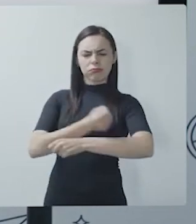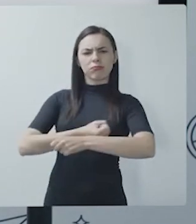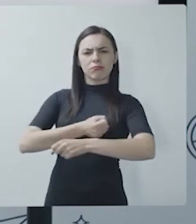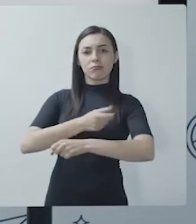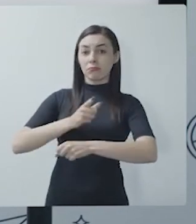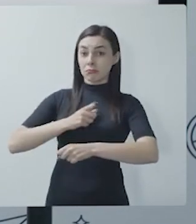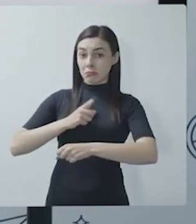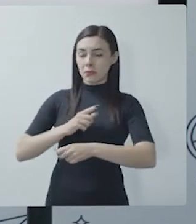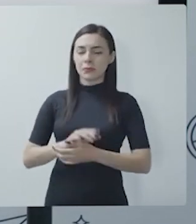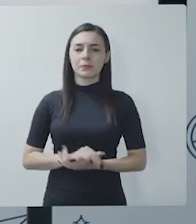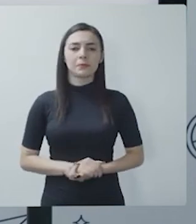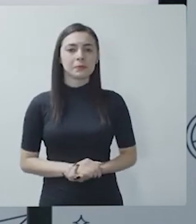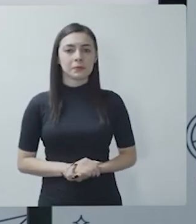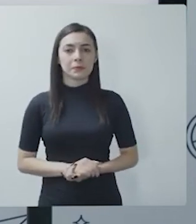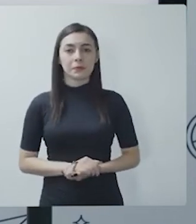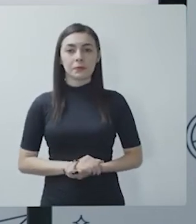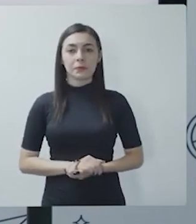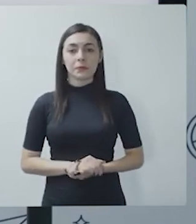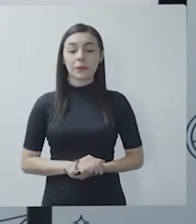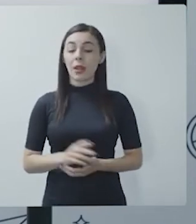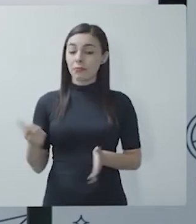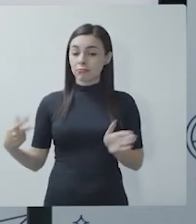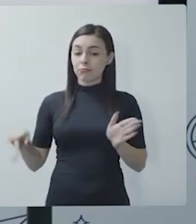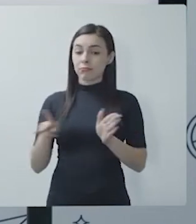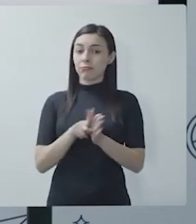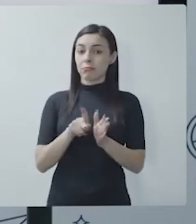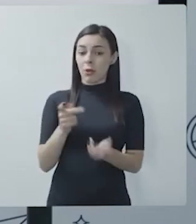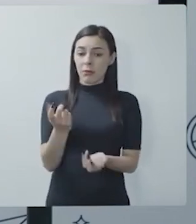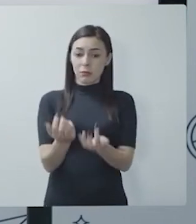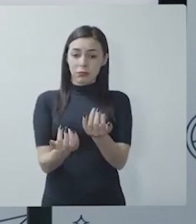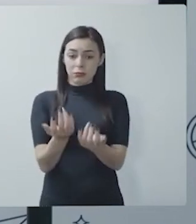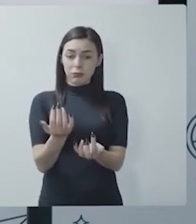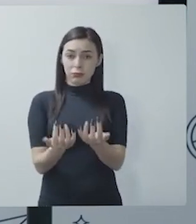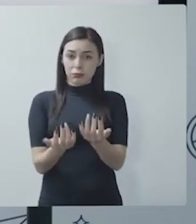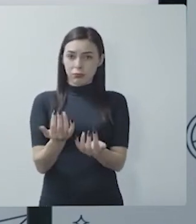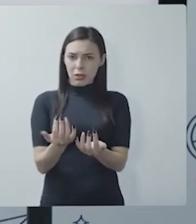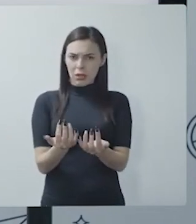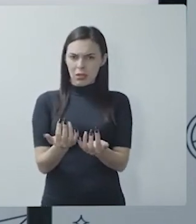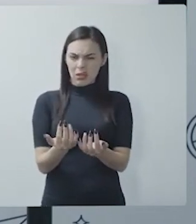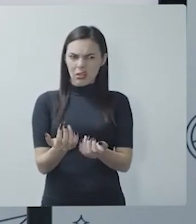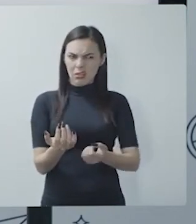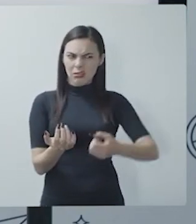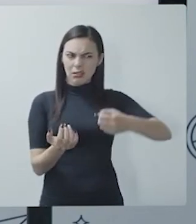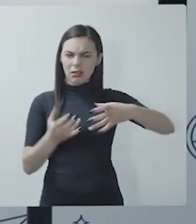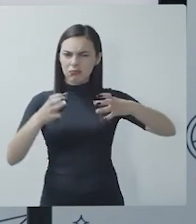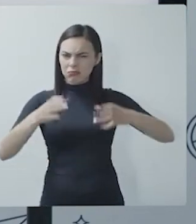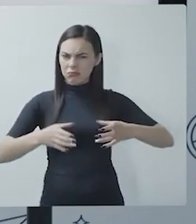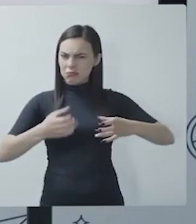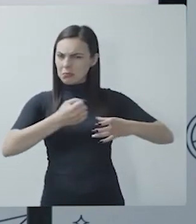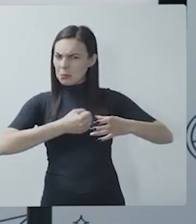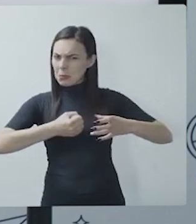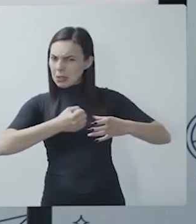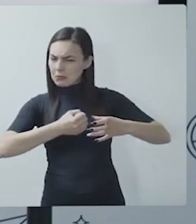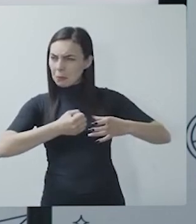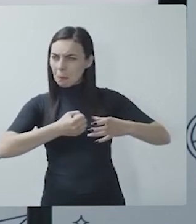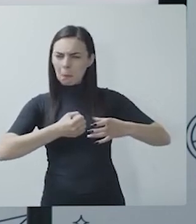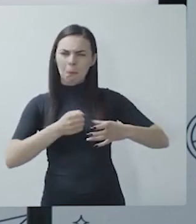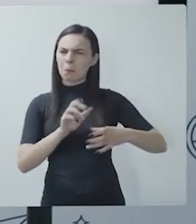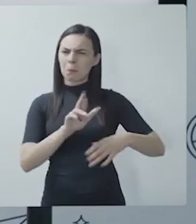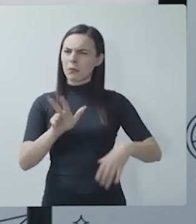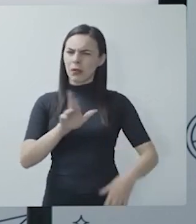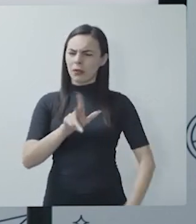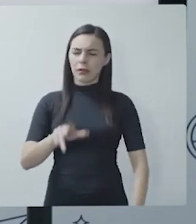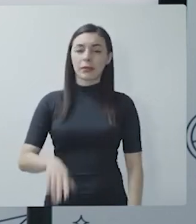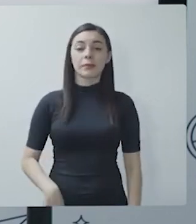cozinha. Serve para cozinhar. Será que é panela? Não, vamos ver.